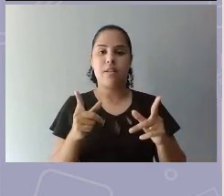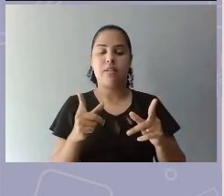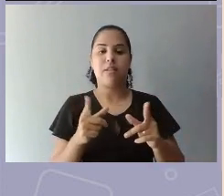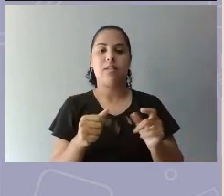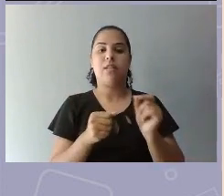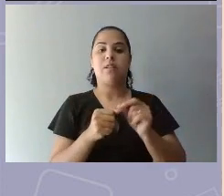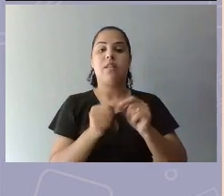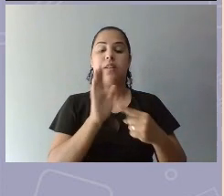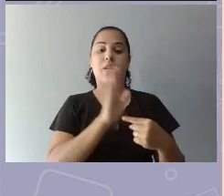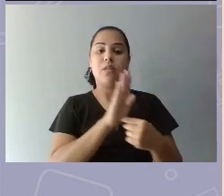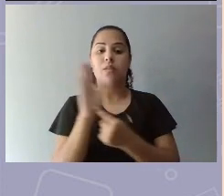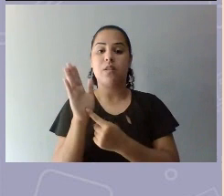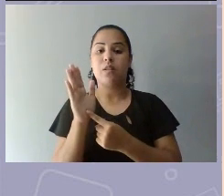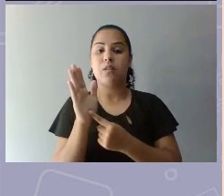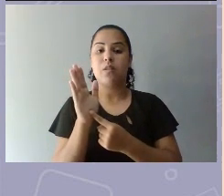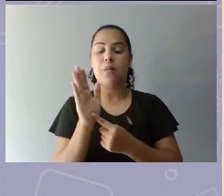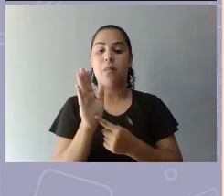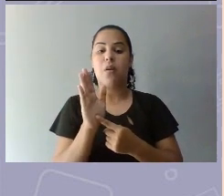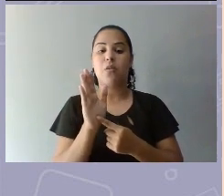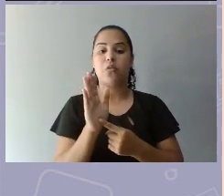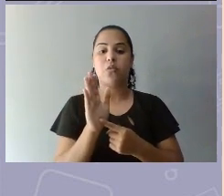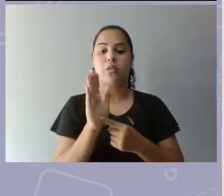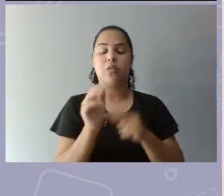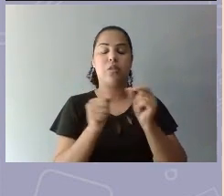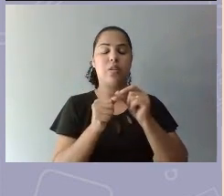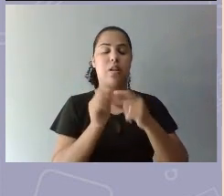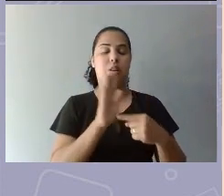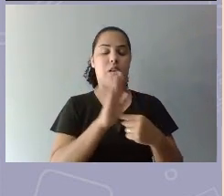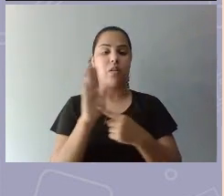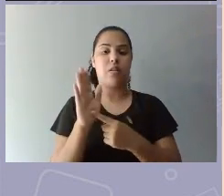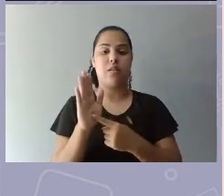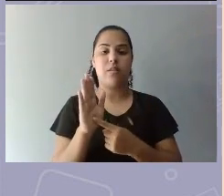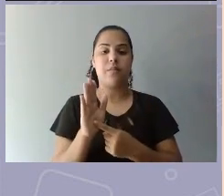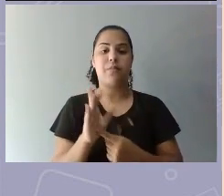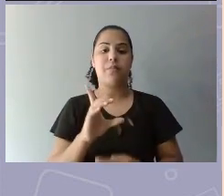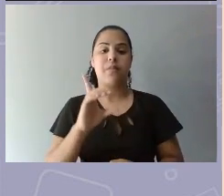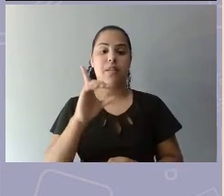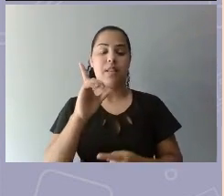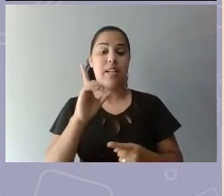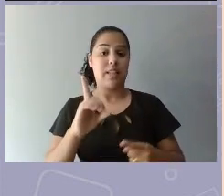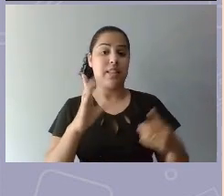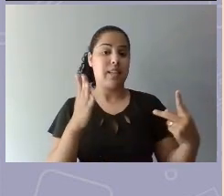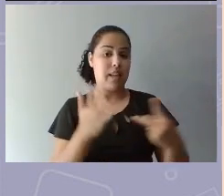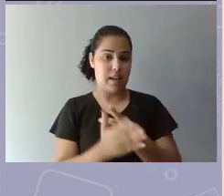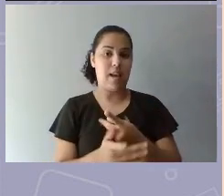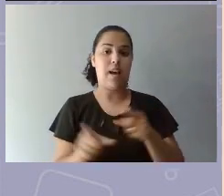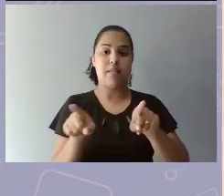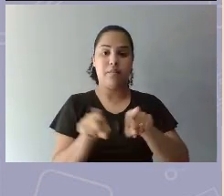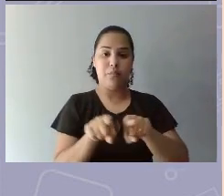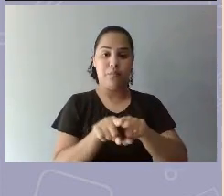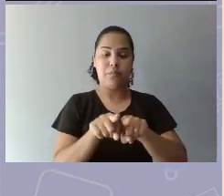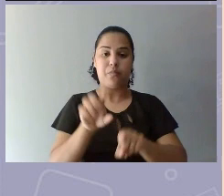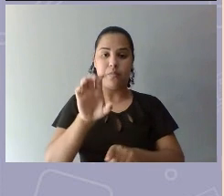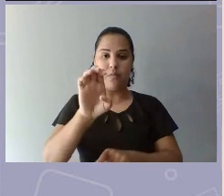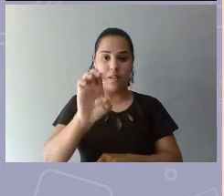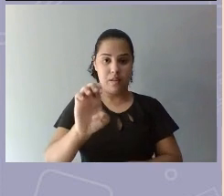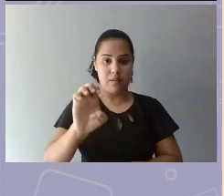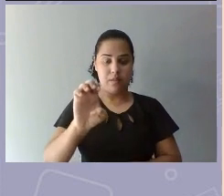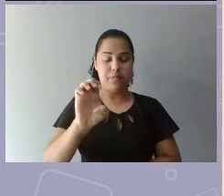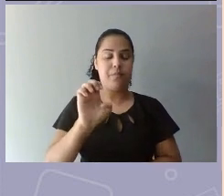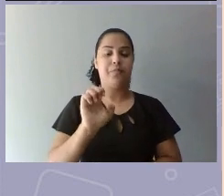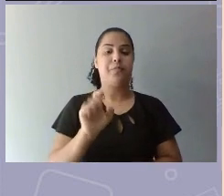que codificam o mesmo aminoácido certo? então letra D errado letra E ela diz que